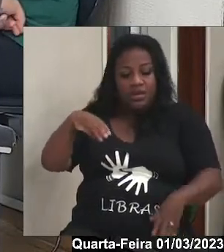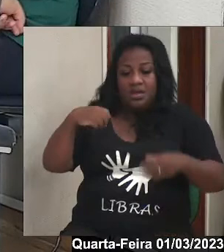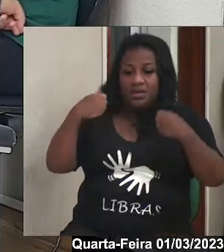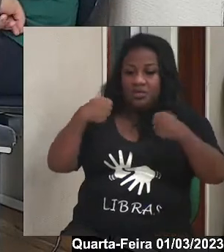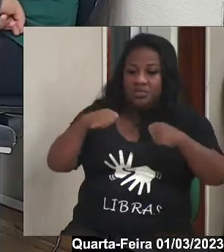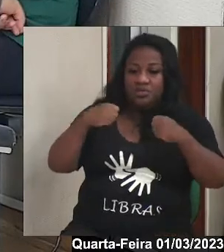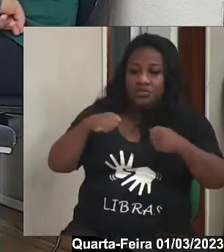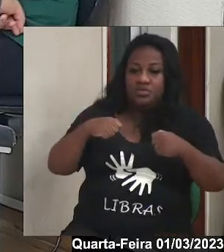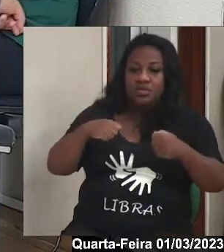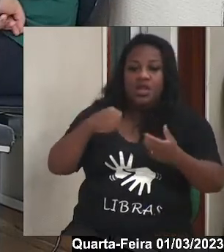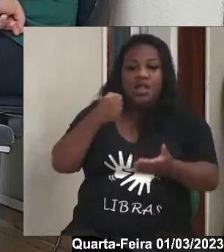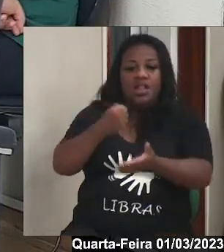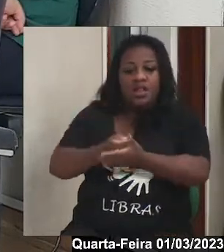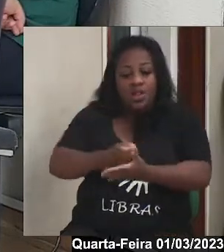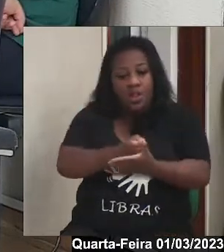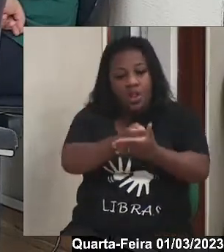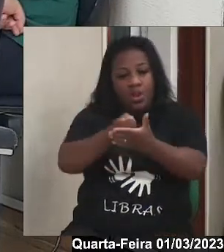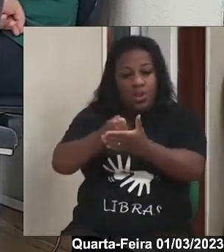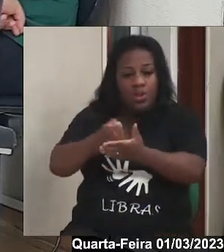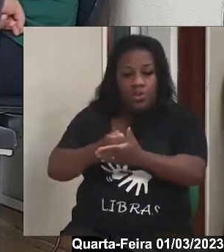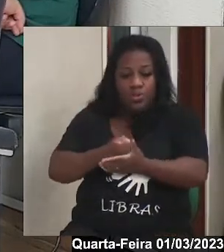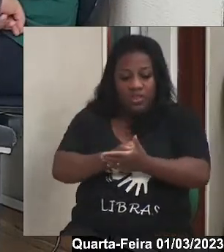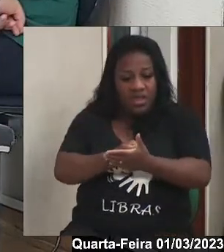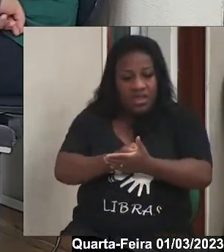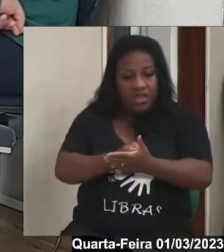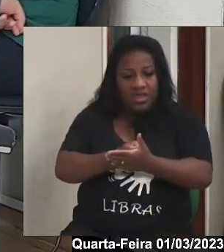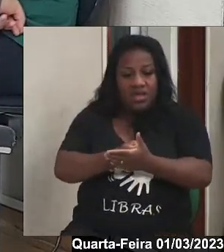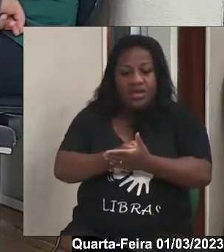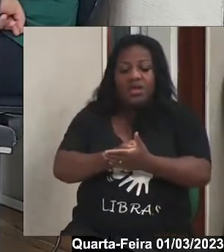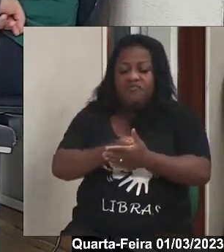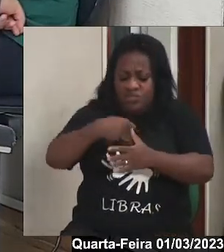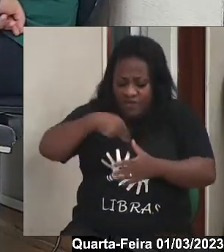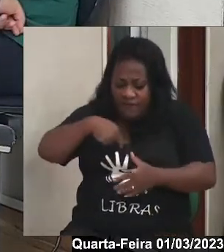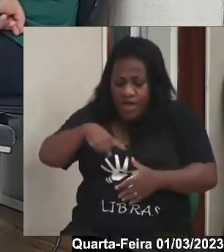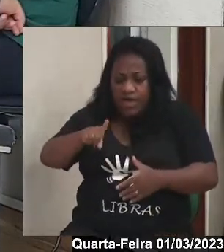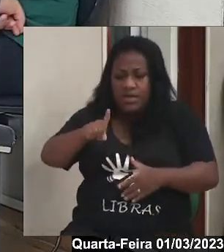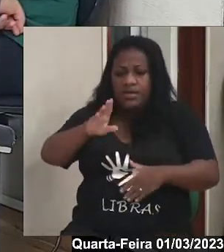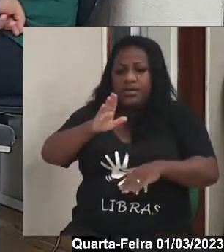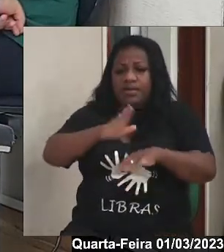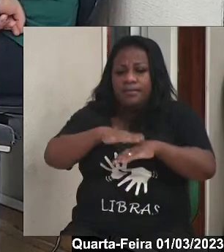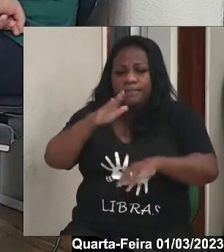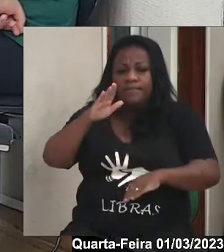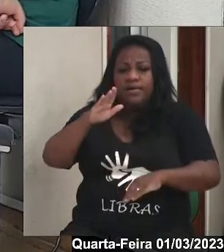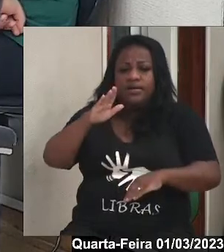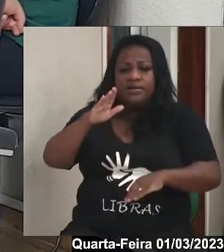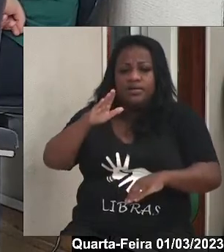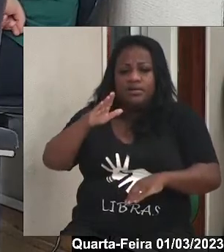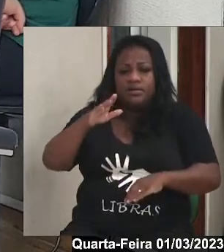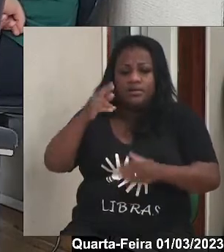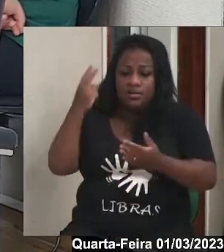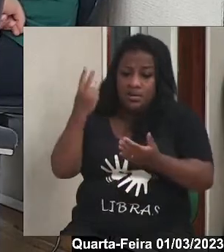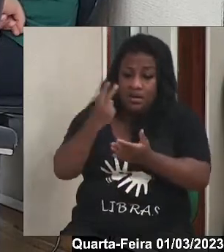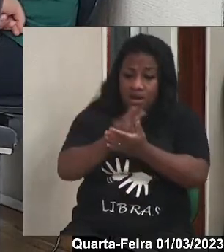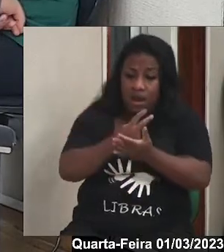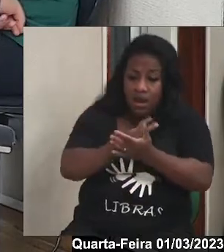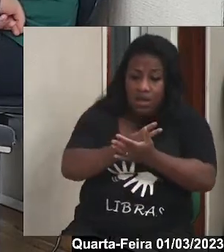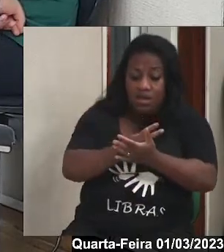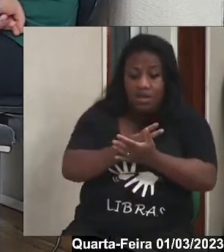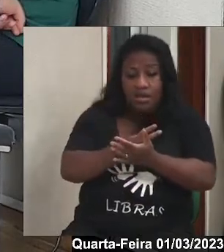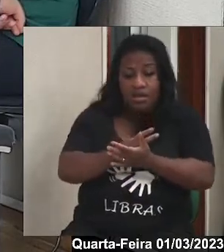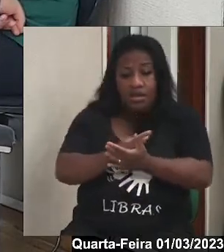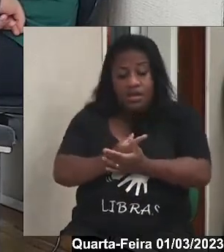precisa lutar pela gente, encher a Câmara de GCM, entrar na justiça, você vai. Mas quando também tem algum ponto que você discorda,